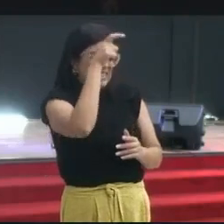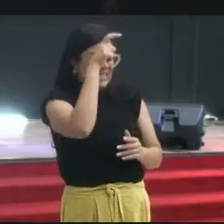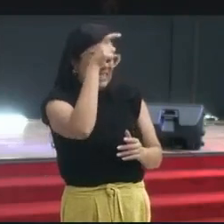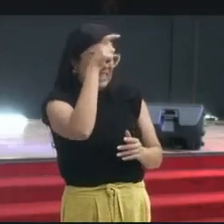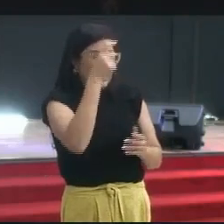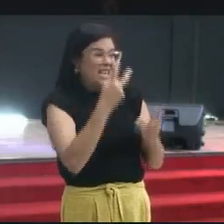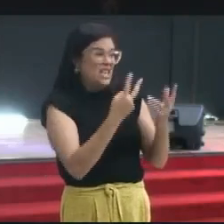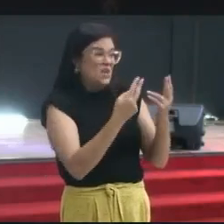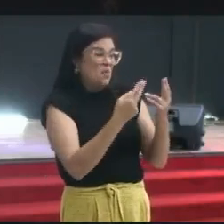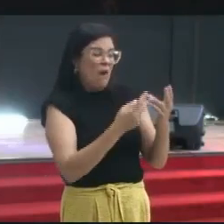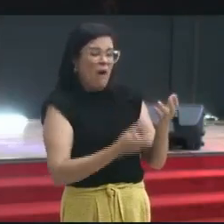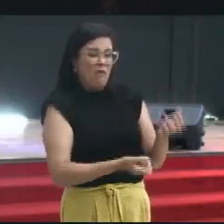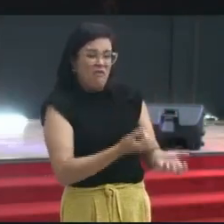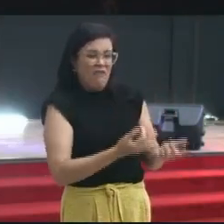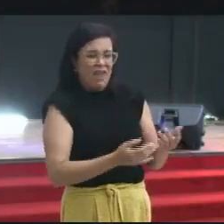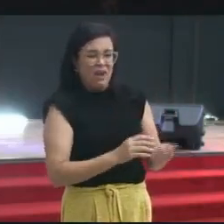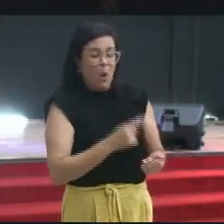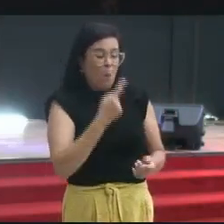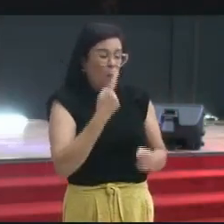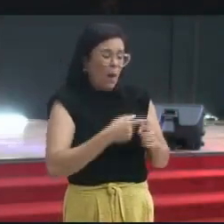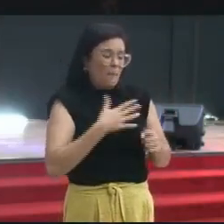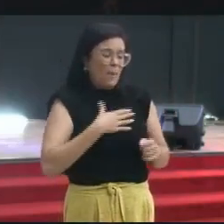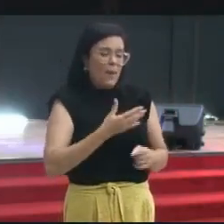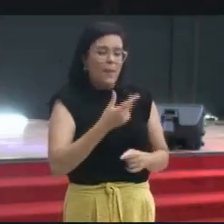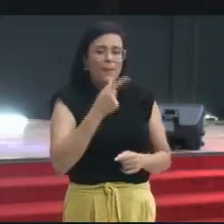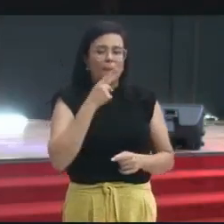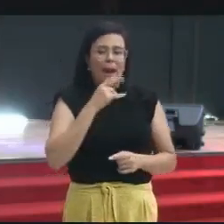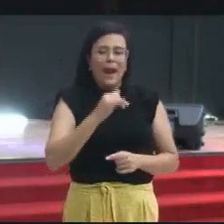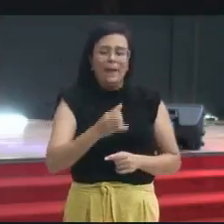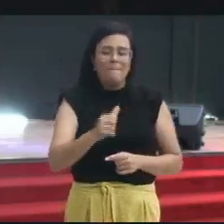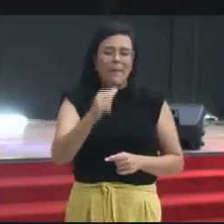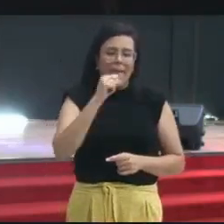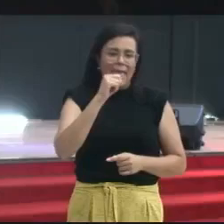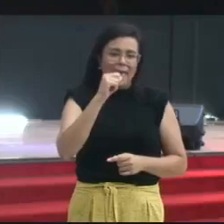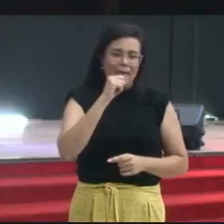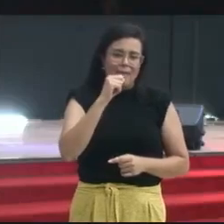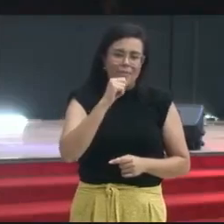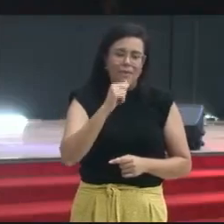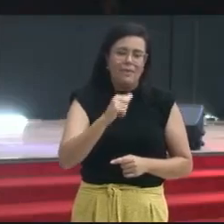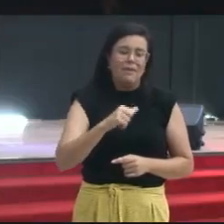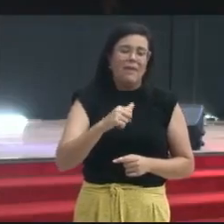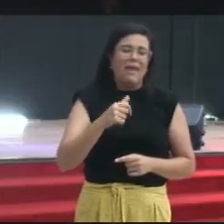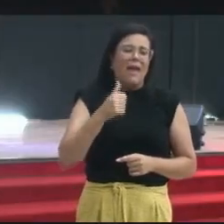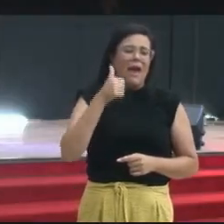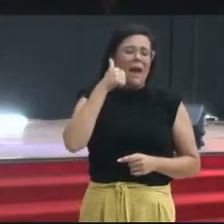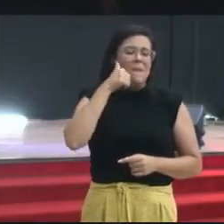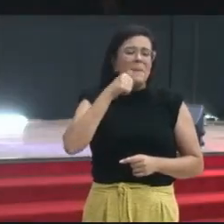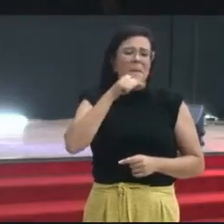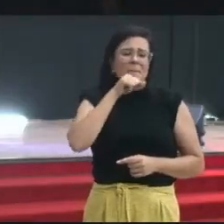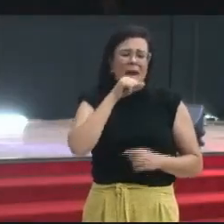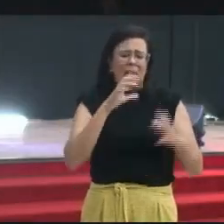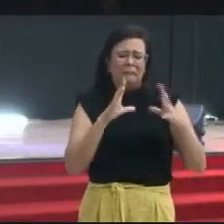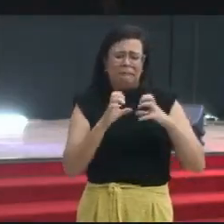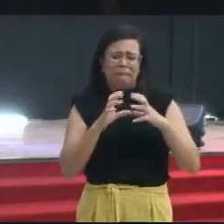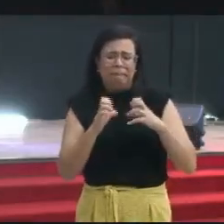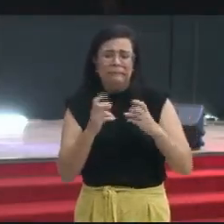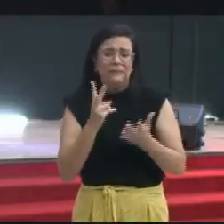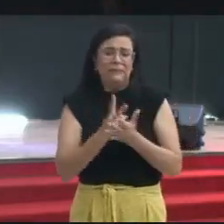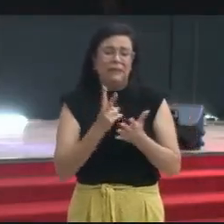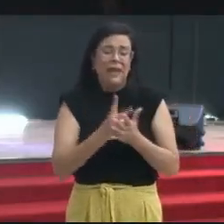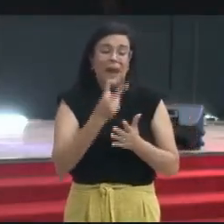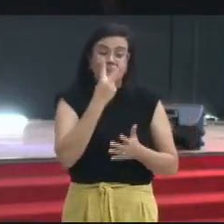pedreiro, compra de cachaça, bate na minha mãe, bate nos meus irmãozinhos. E a minha mãe vive dizendo: isso aqui é um inferno, isso aqui é inferno, isso aqui é